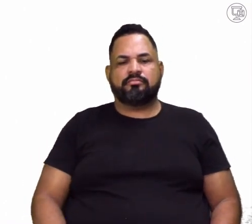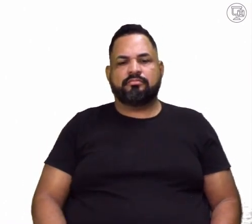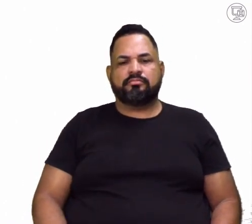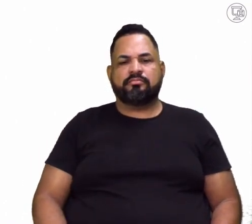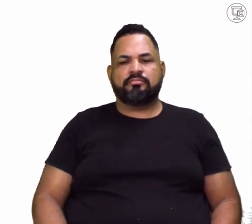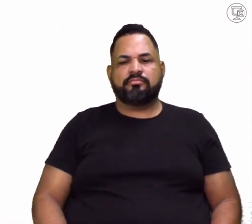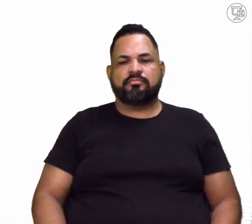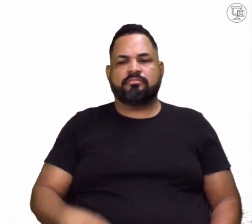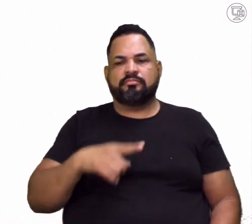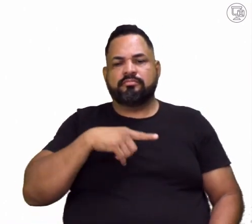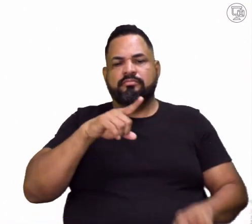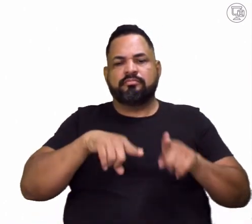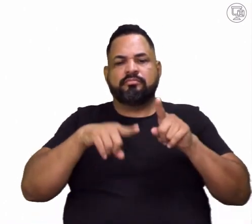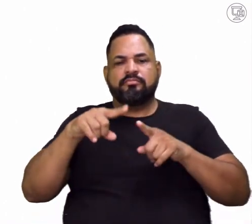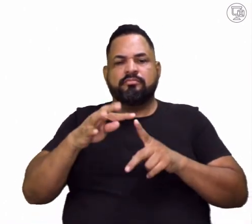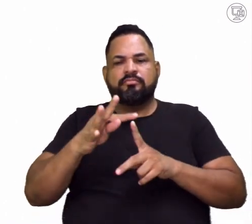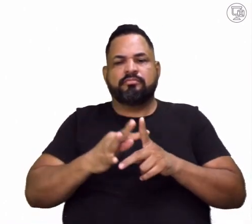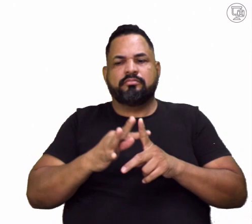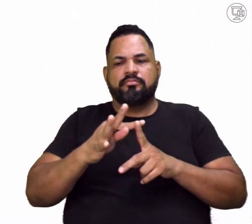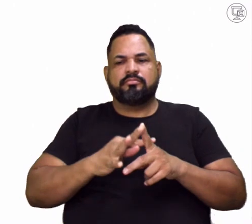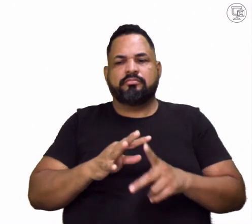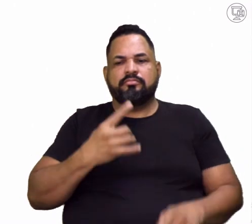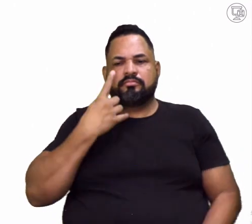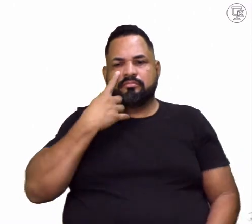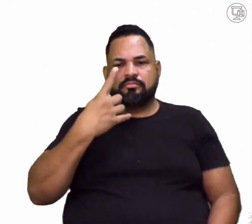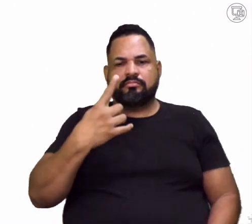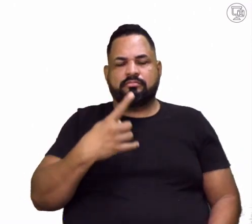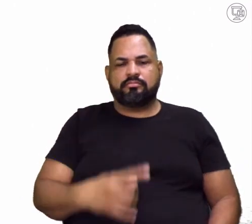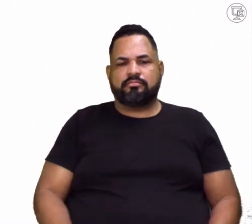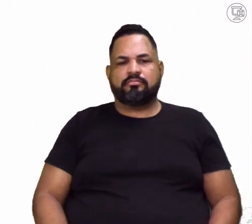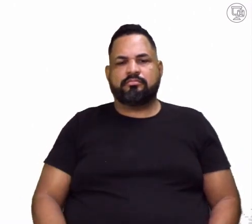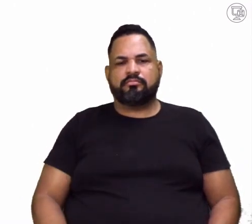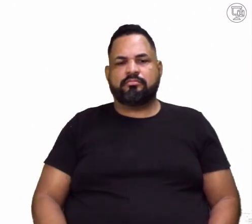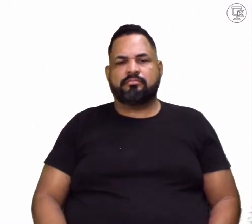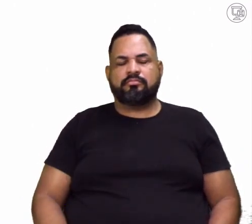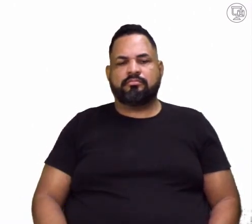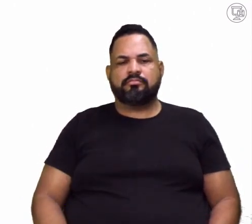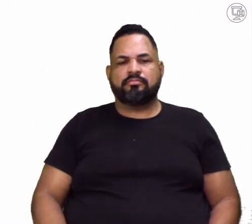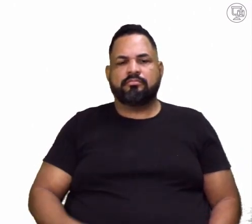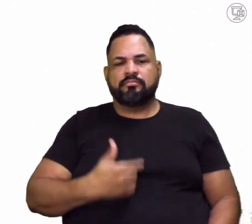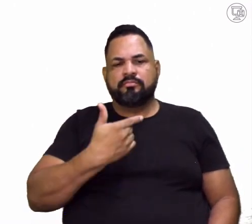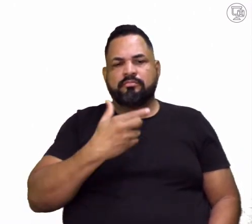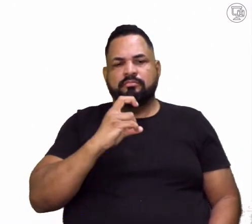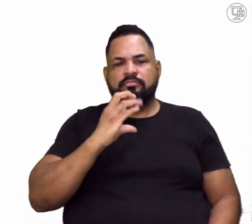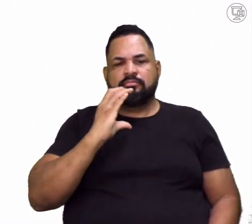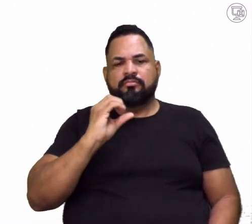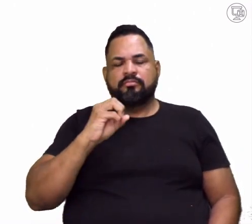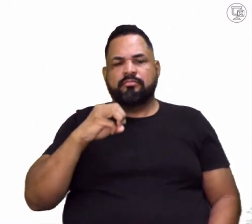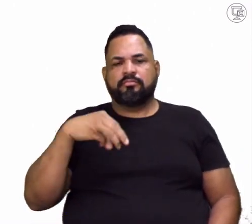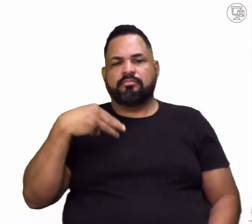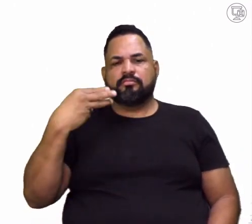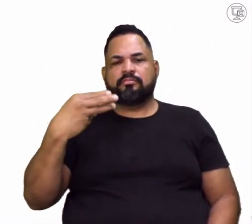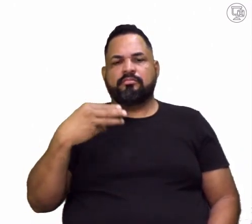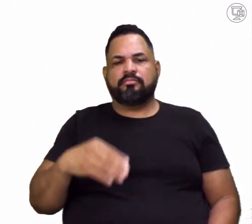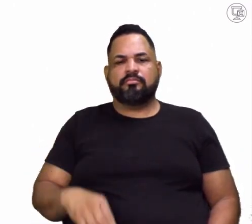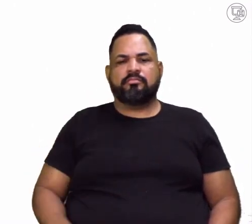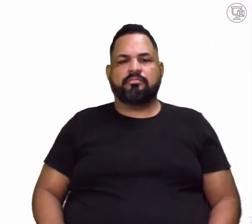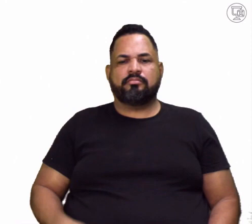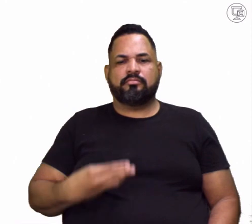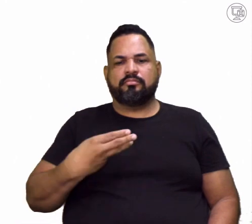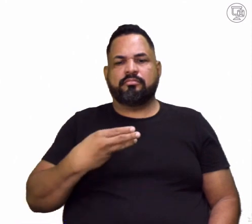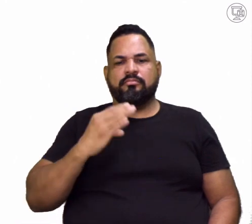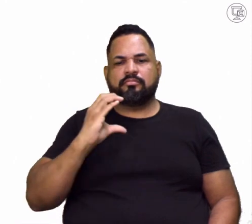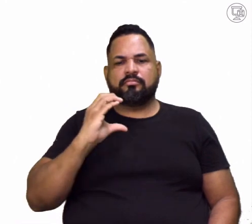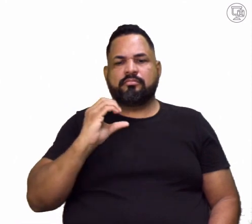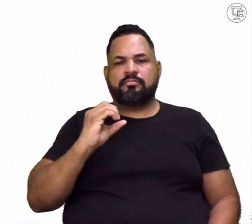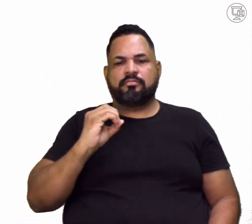e temos avaliação de temperatura Olha aí variação de 25 cm³ 30 graus celsius